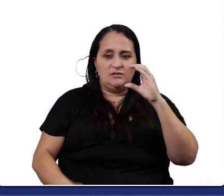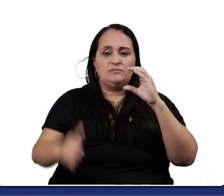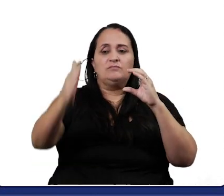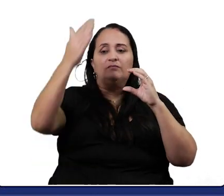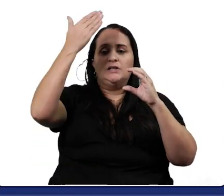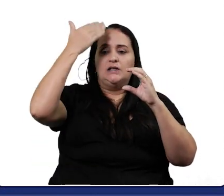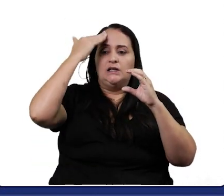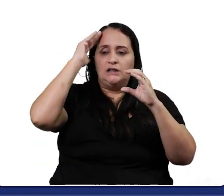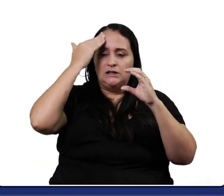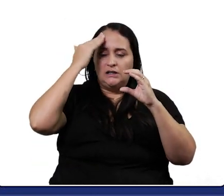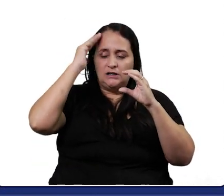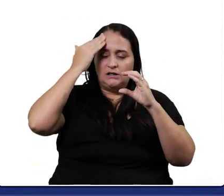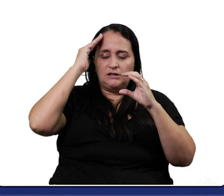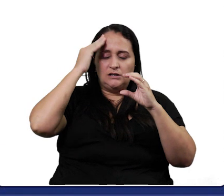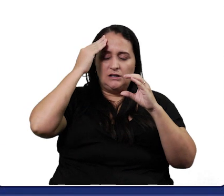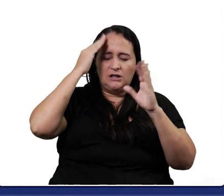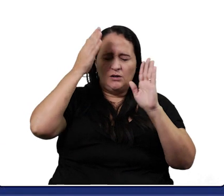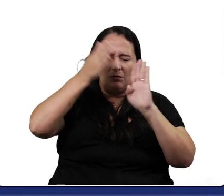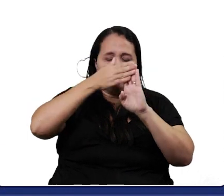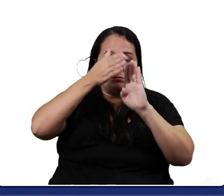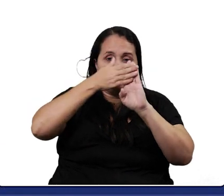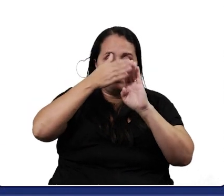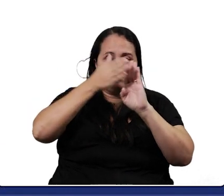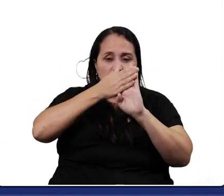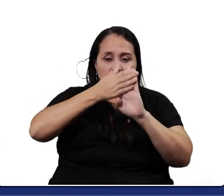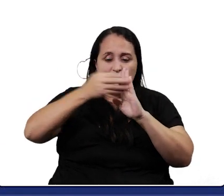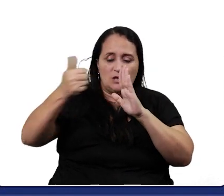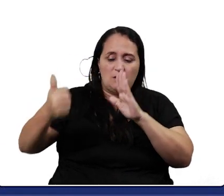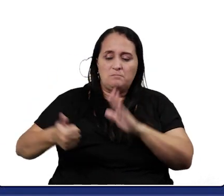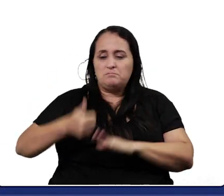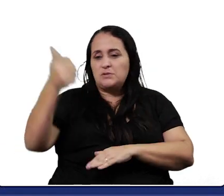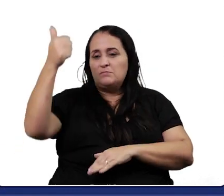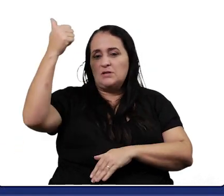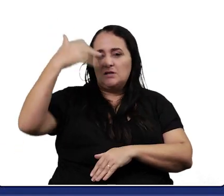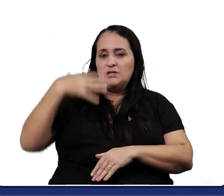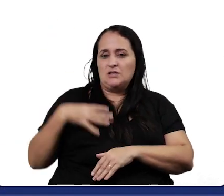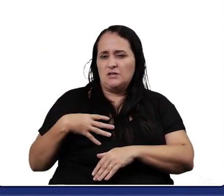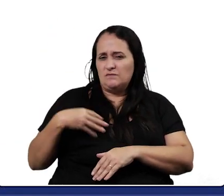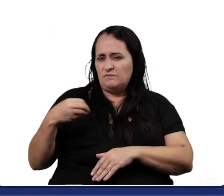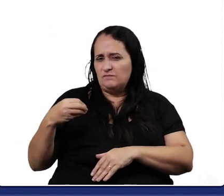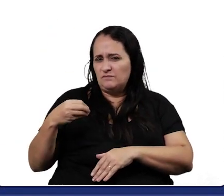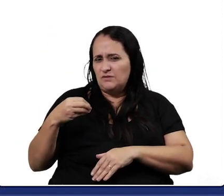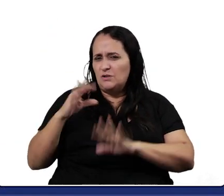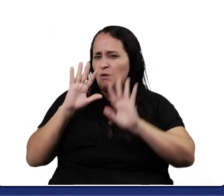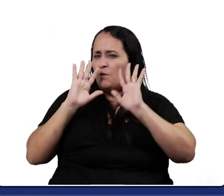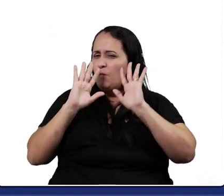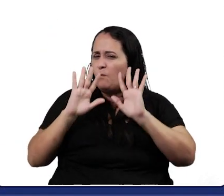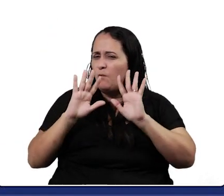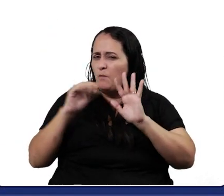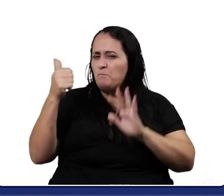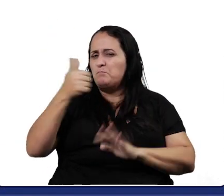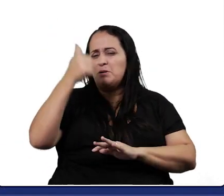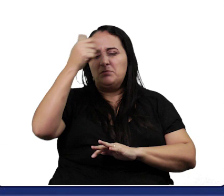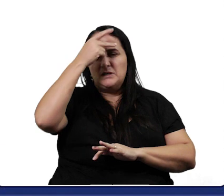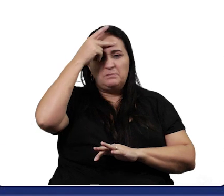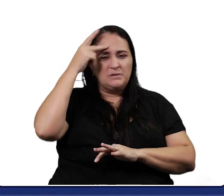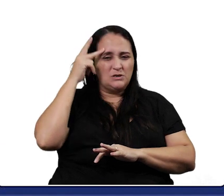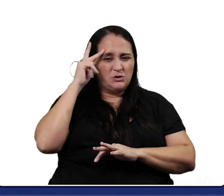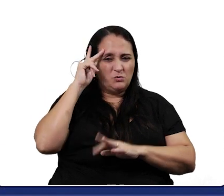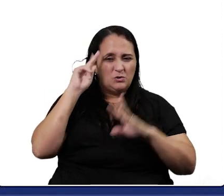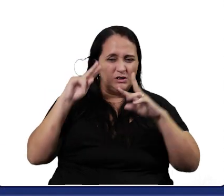C, entender qual é o protagonista da história. Como assim? Não é nem história, não tem